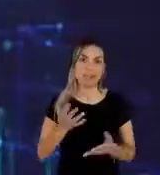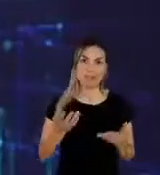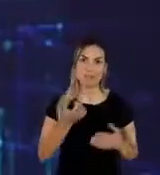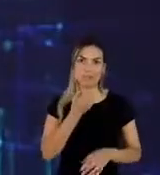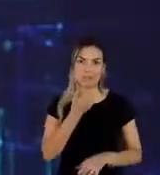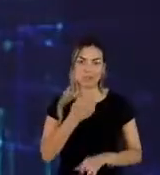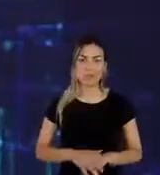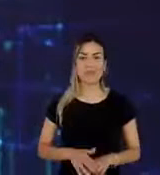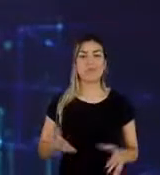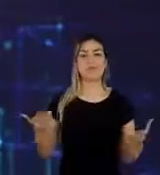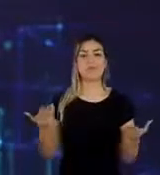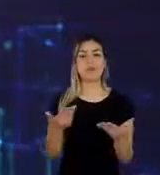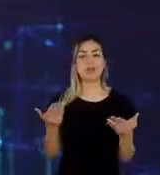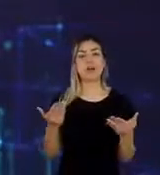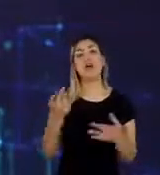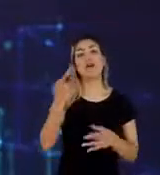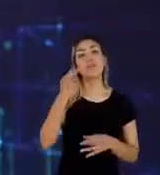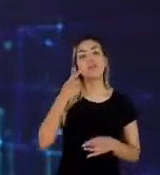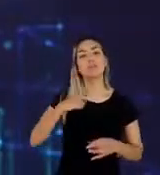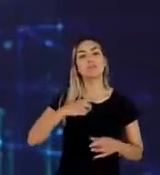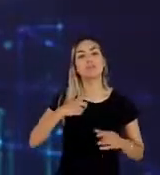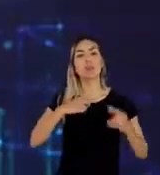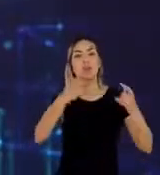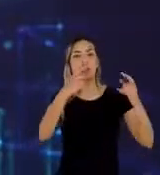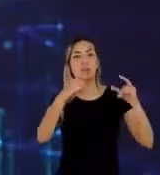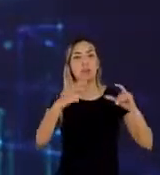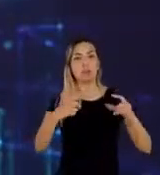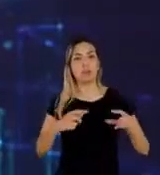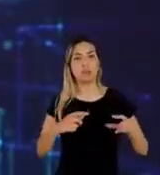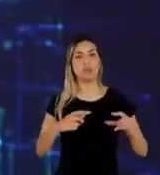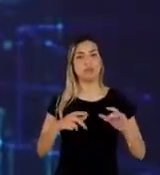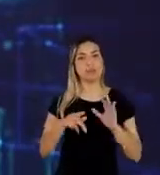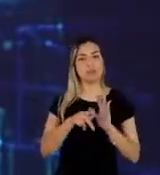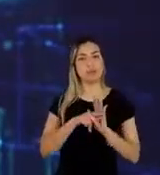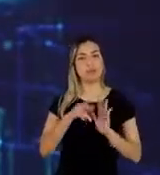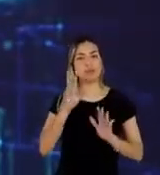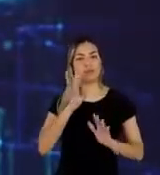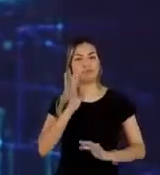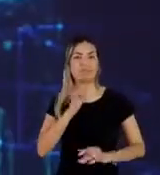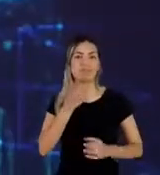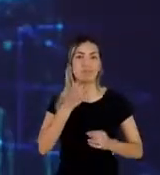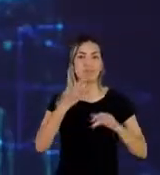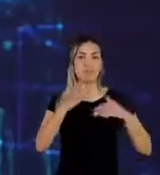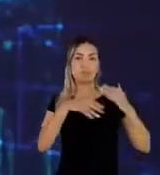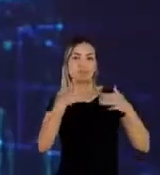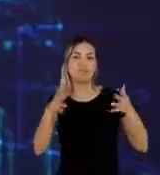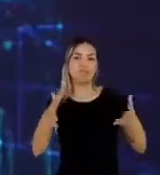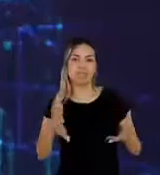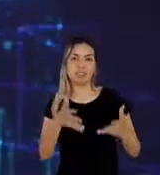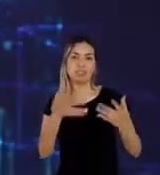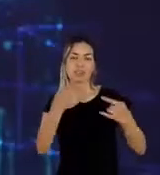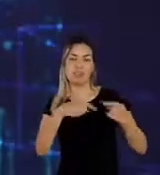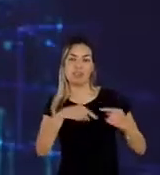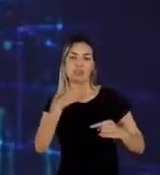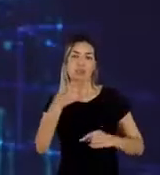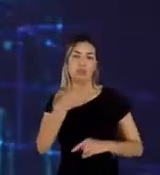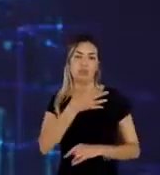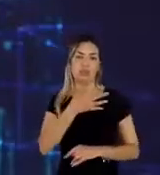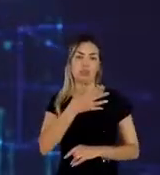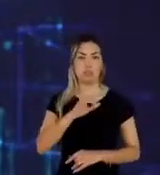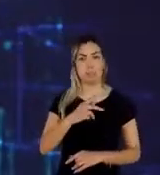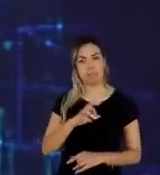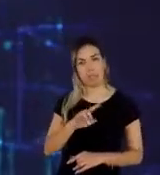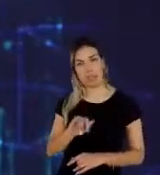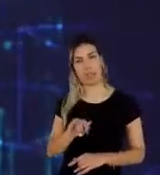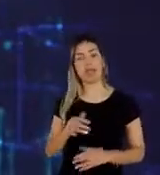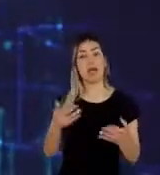vamos voltar agora com o painel regulatório do novo processo de pesquisa, desenvolvimento e inovação, o PROPDI. Para este debate,